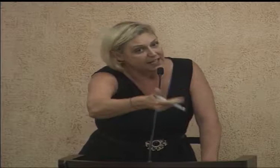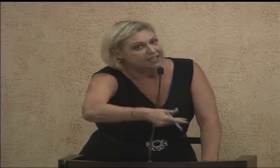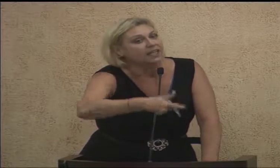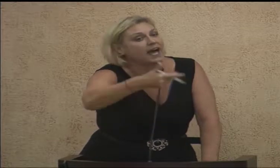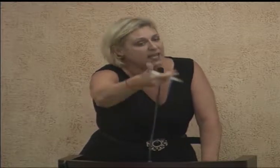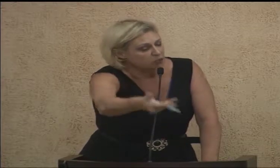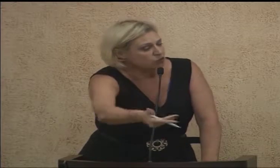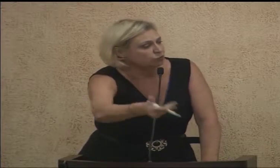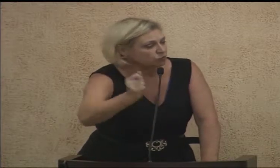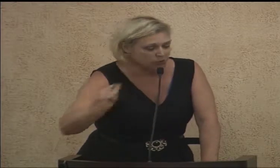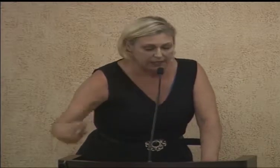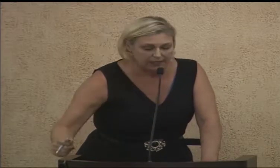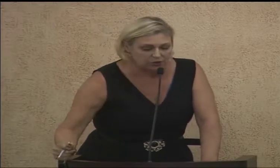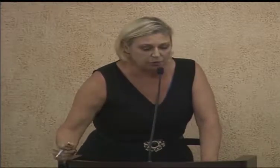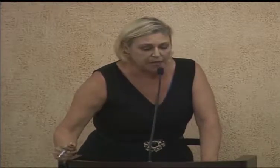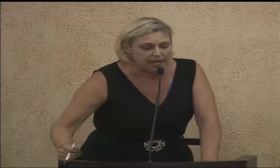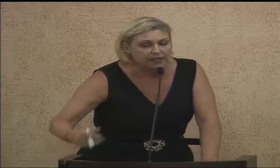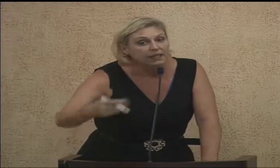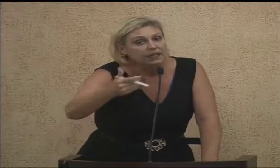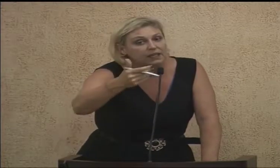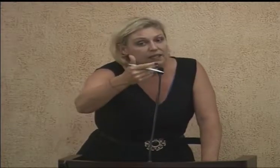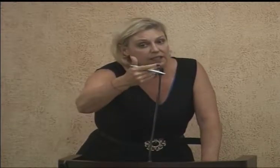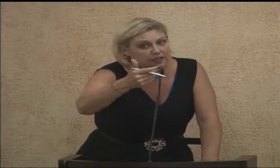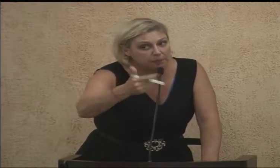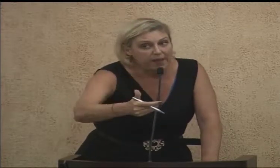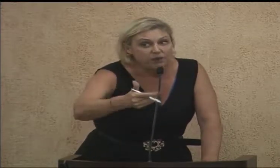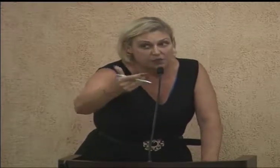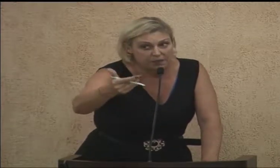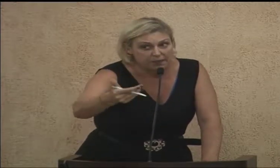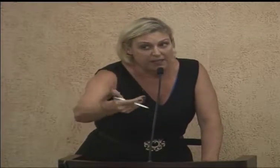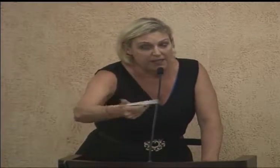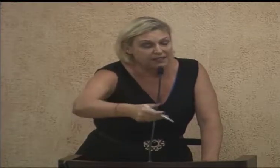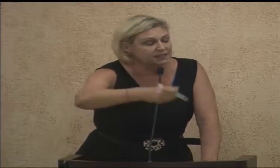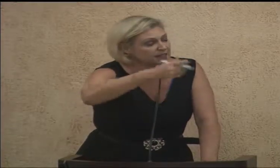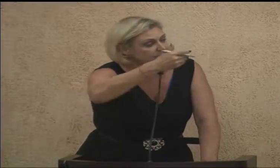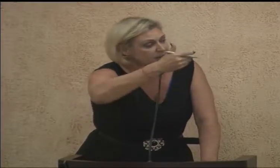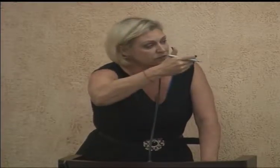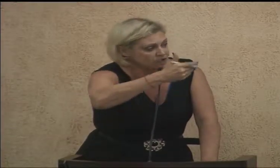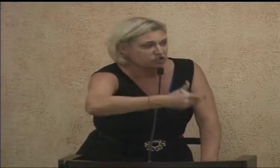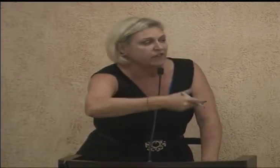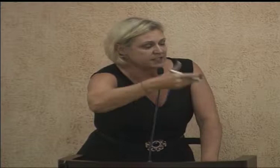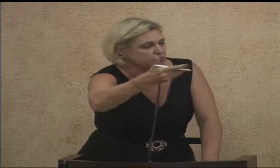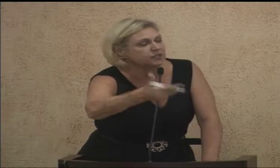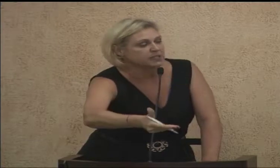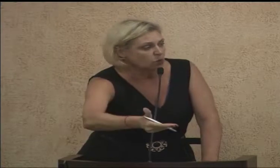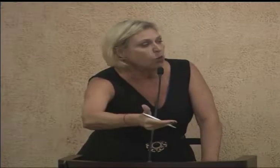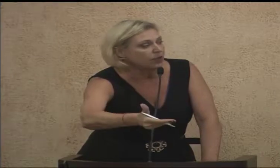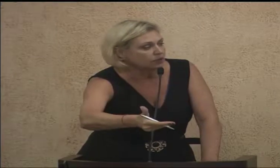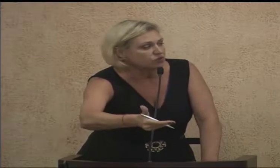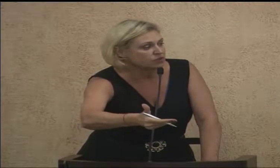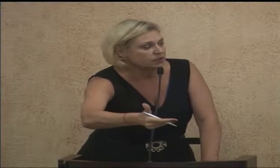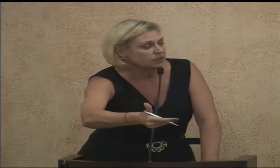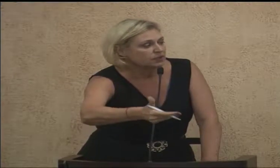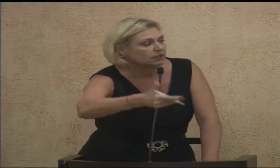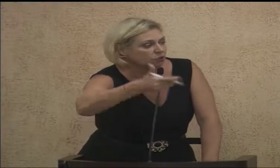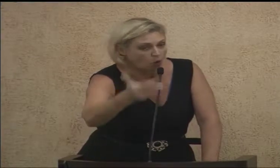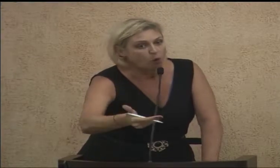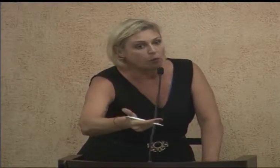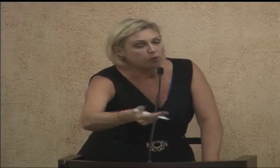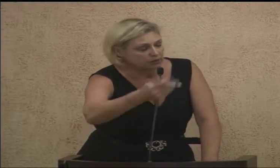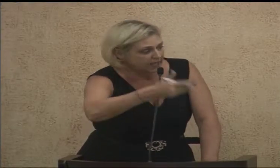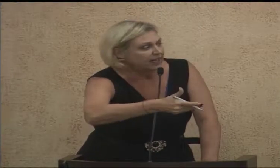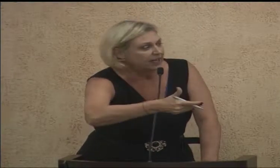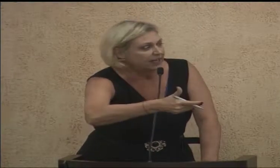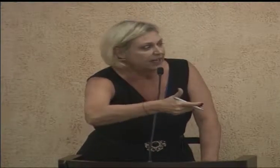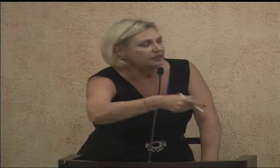voltasse a lei que caiu junto com a lei do PR, que para os permanentes nós tivéssemos 5 anos,